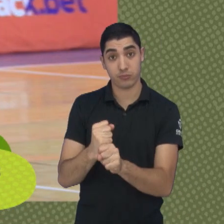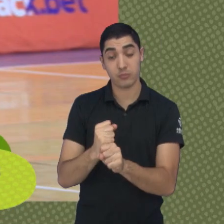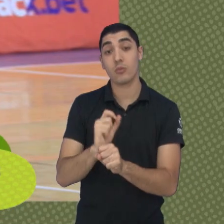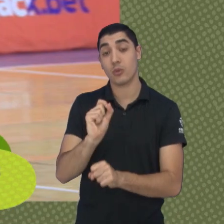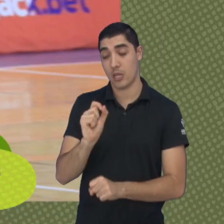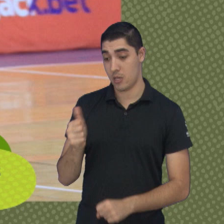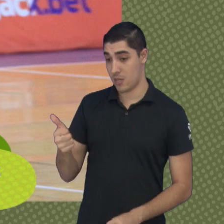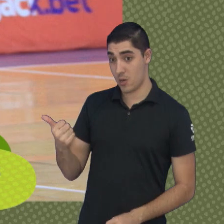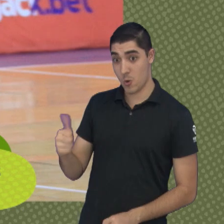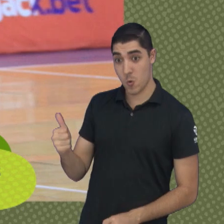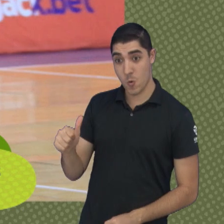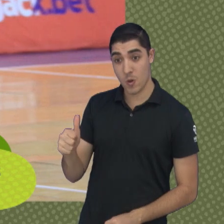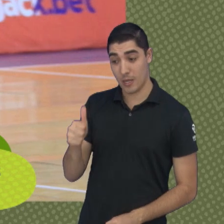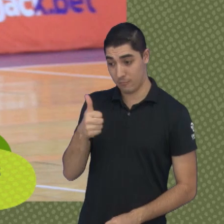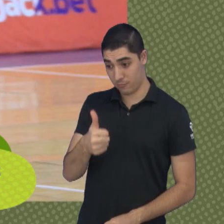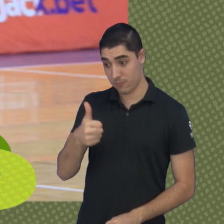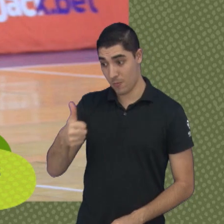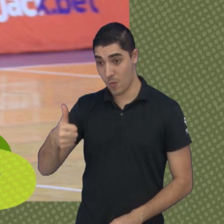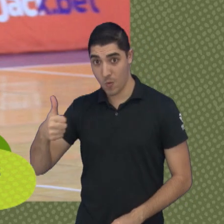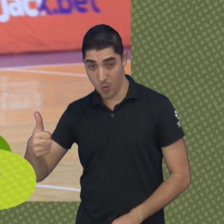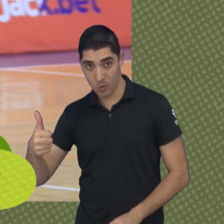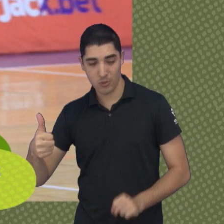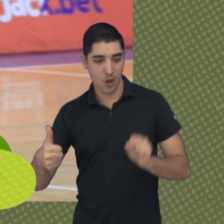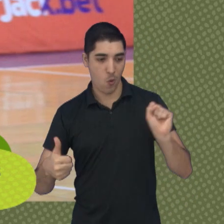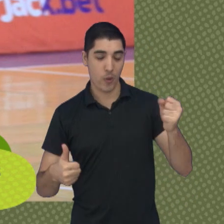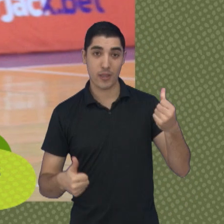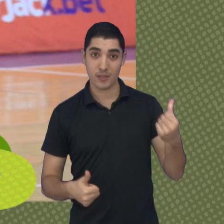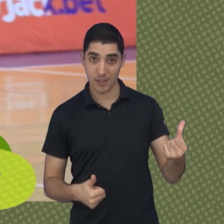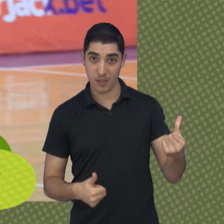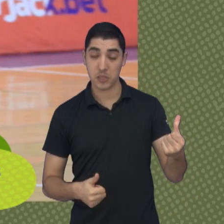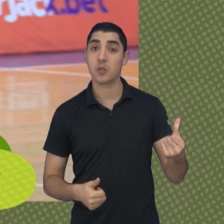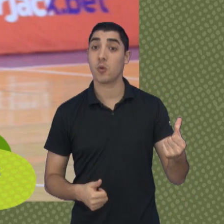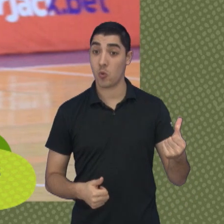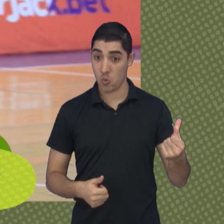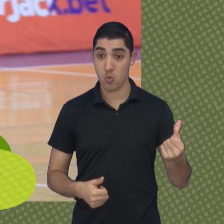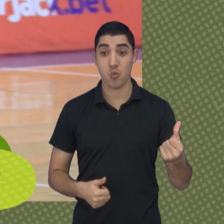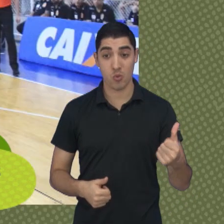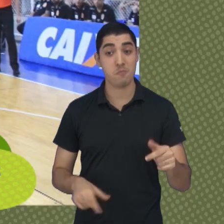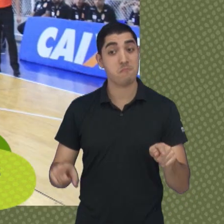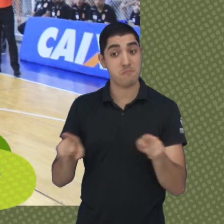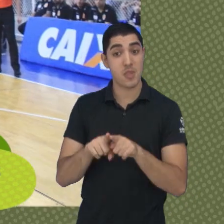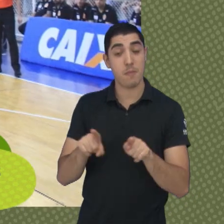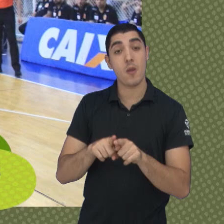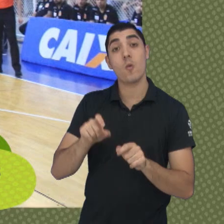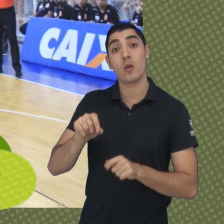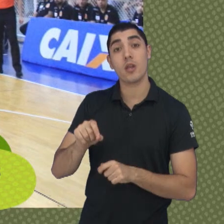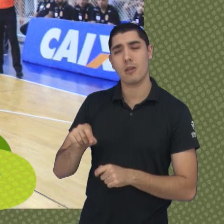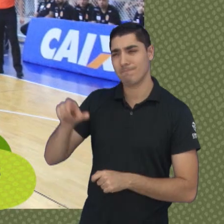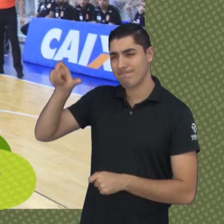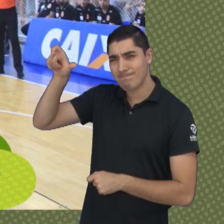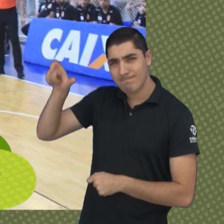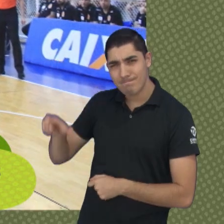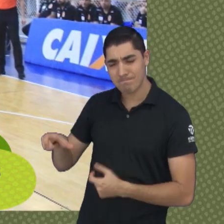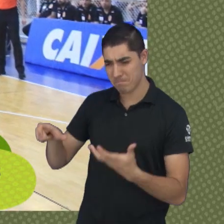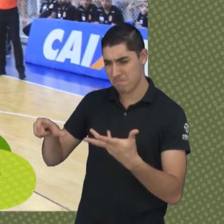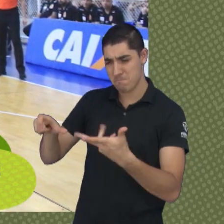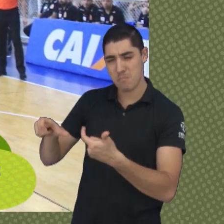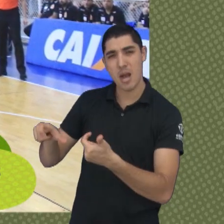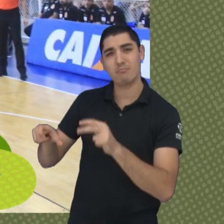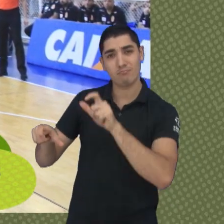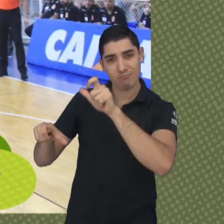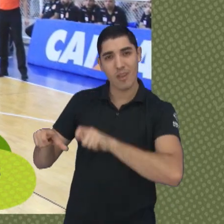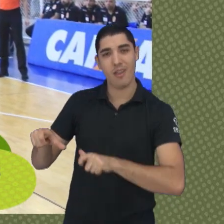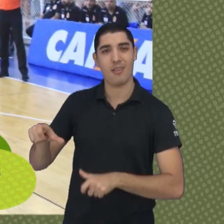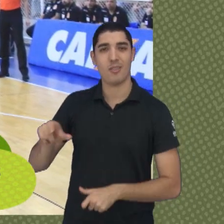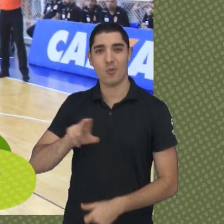mesmo, 111 a 86, que marcou também uma atuação brilhante do armador argentino